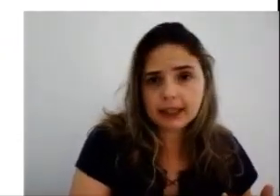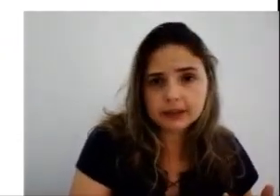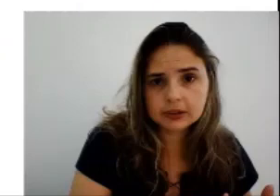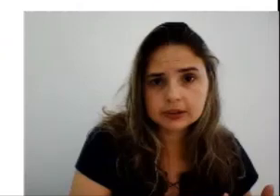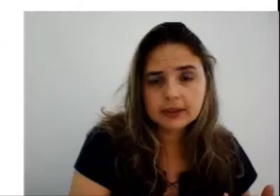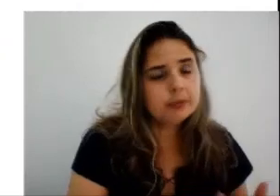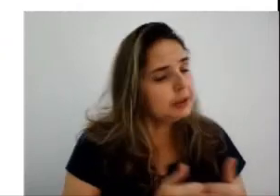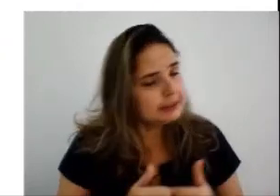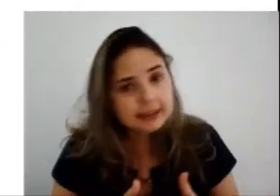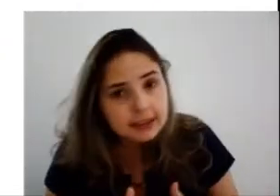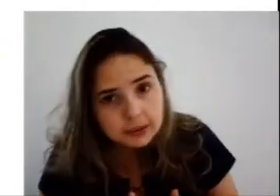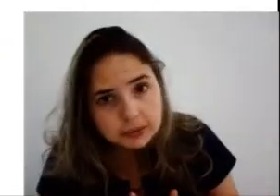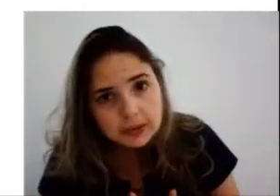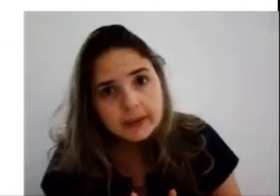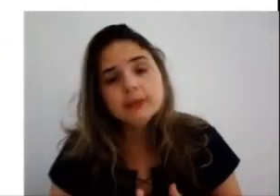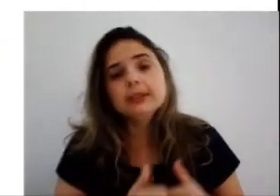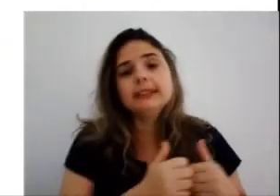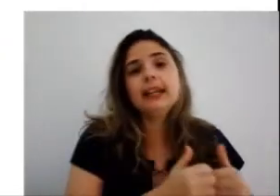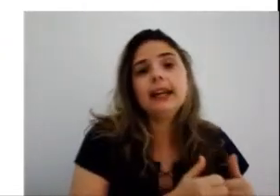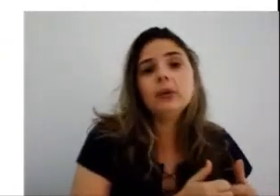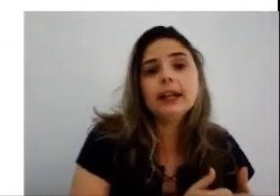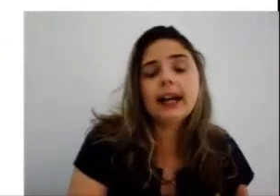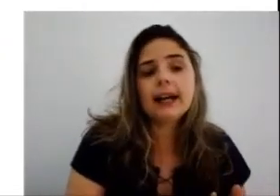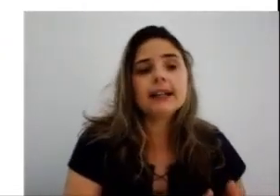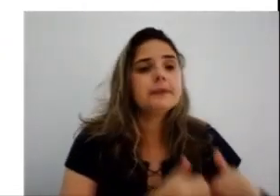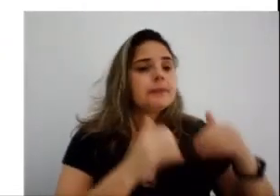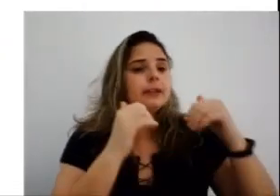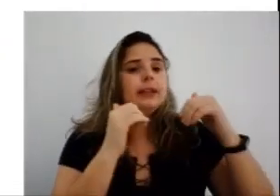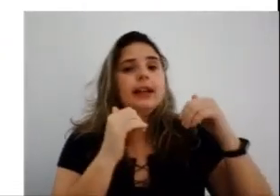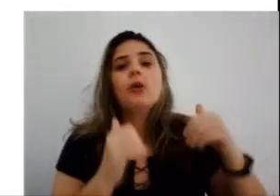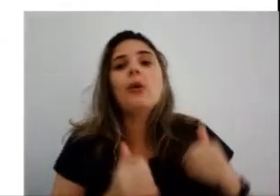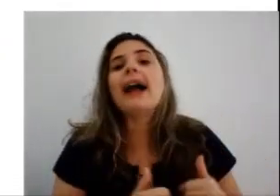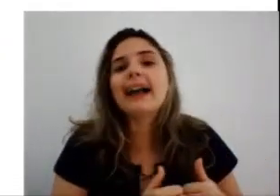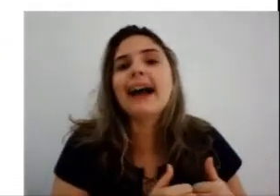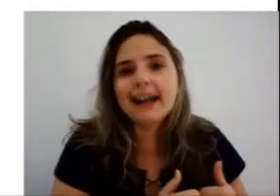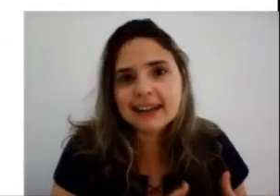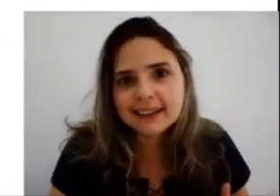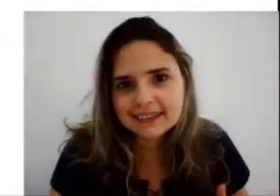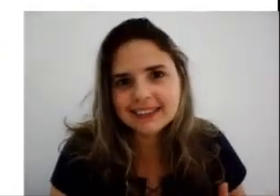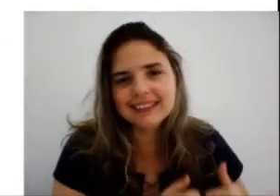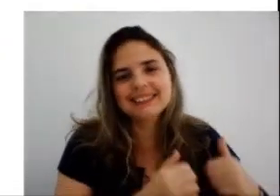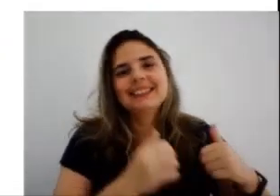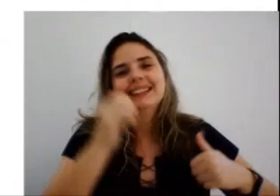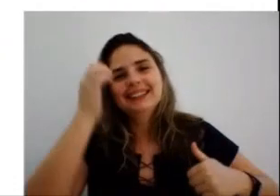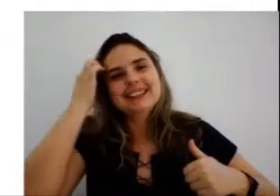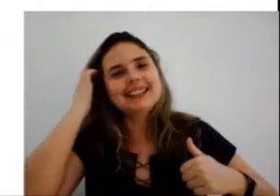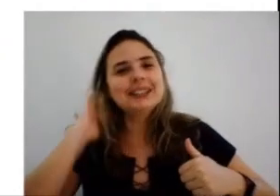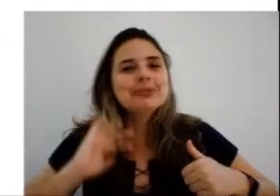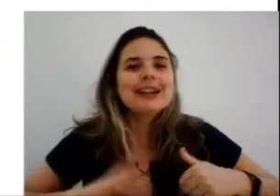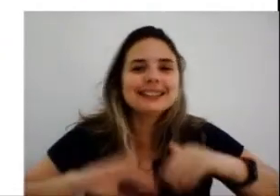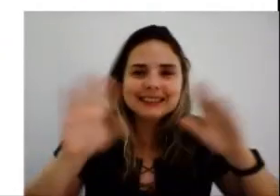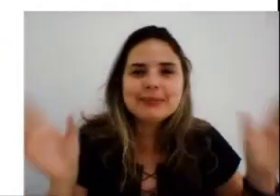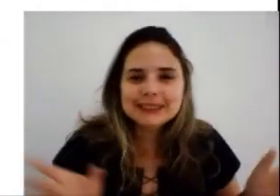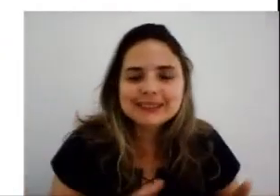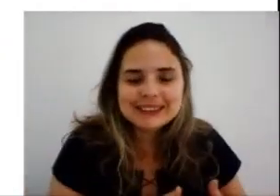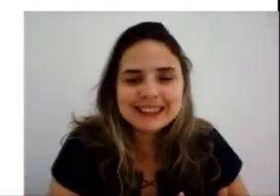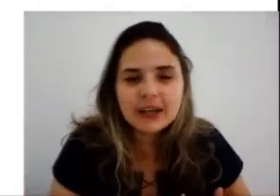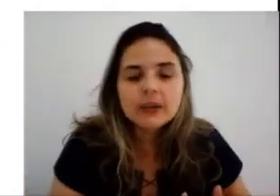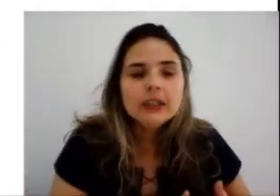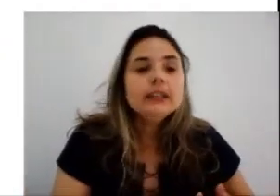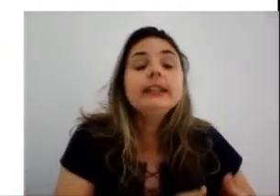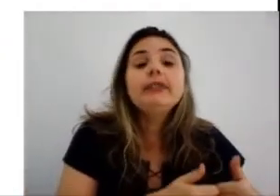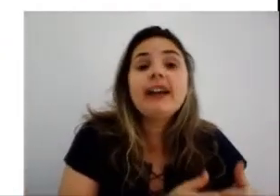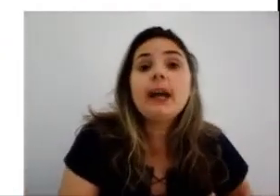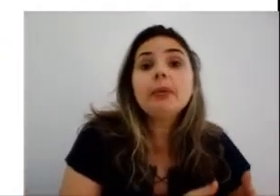para trás. Você não. Você é o cara, né, ou a cara, né, que a gente fala assim, mas é no